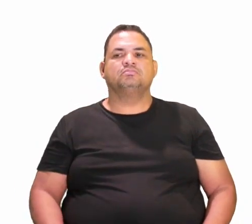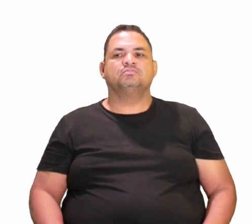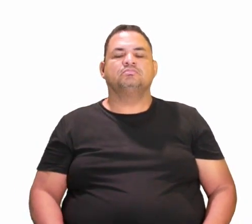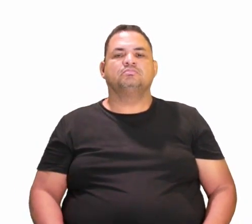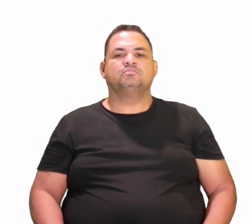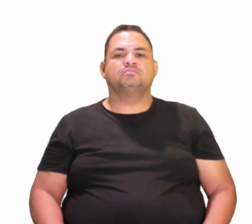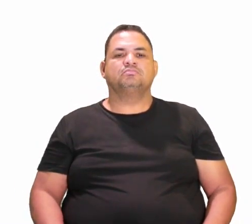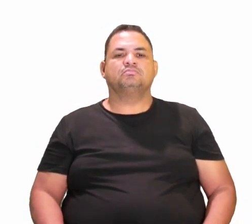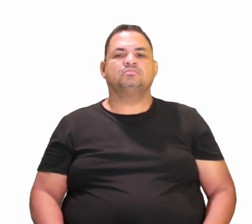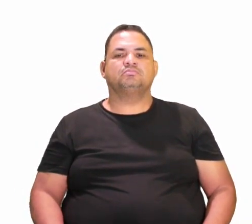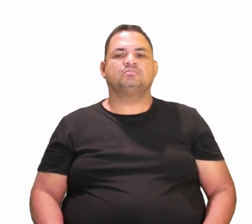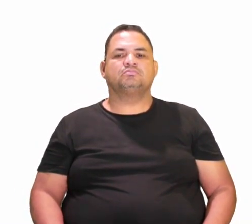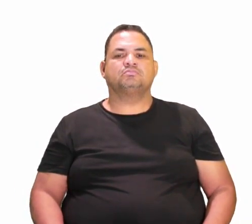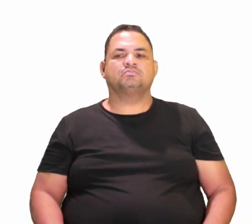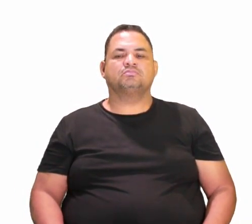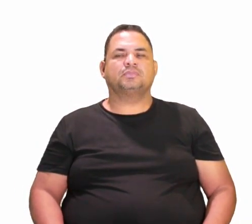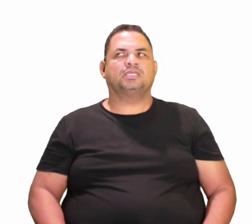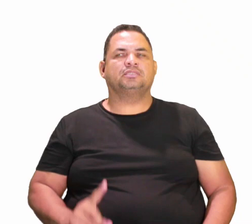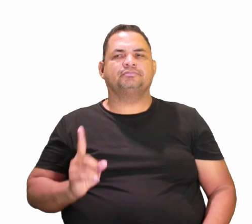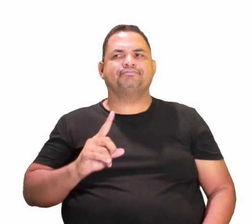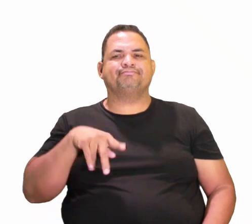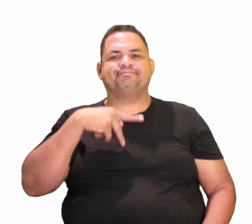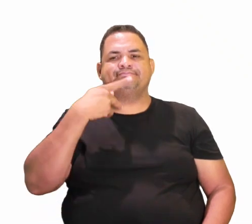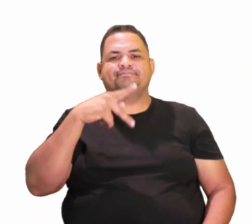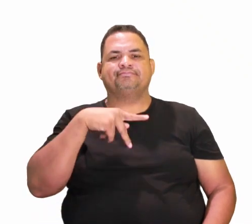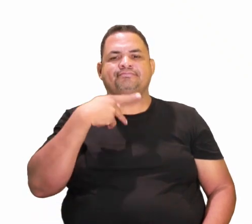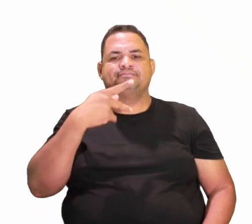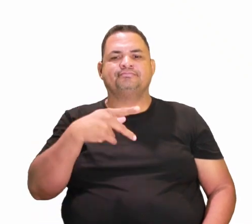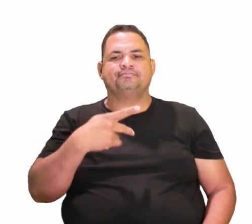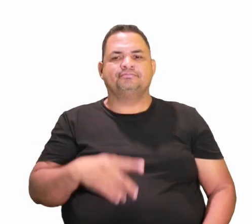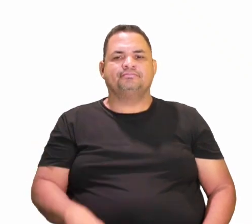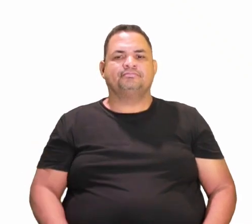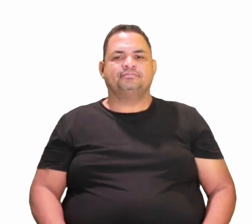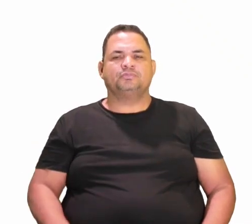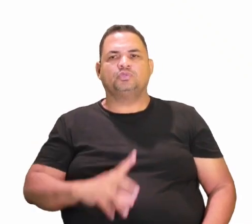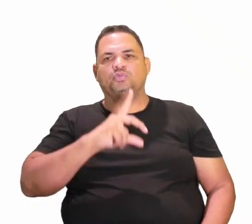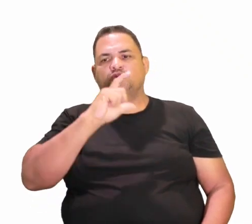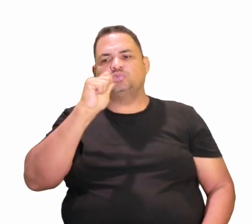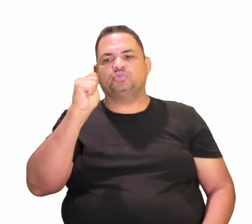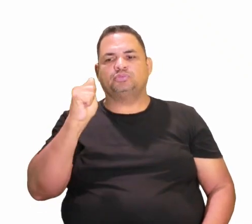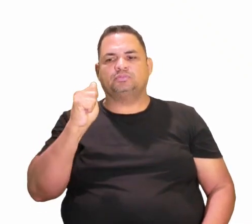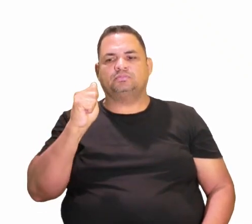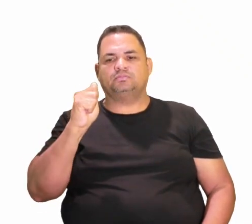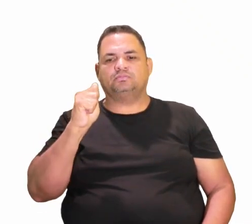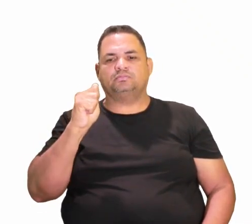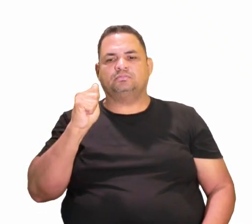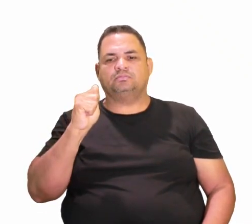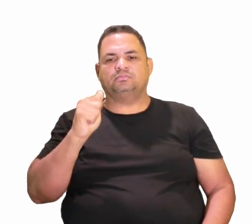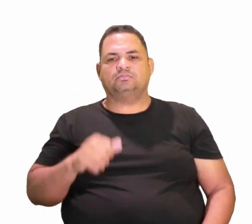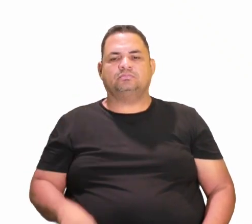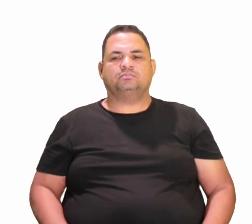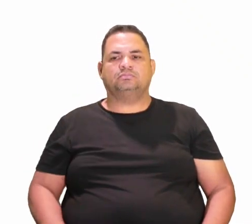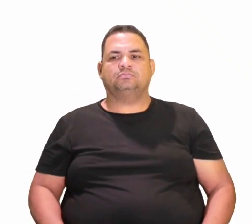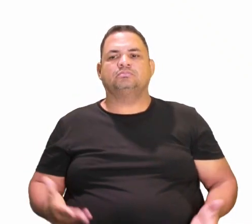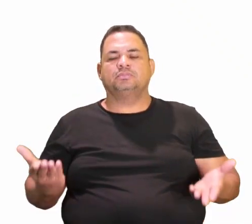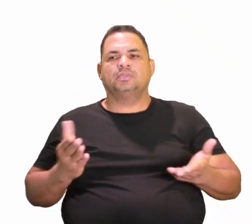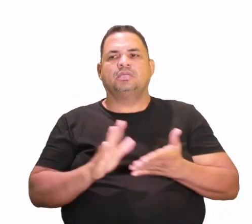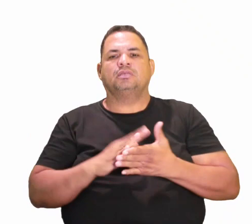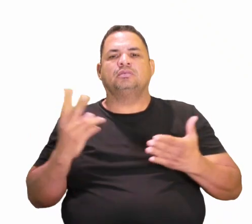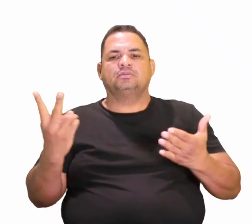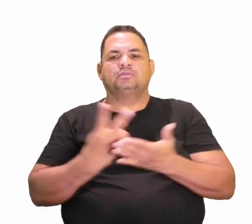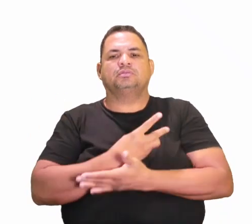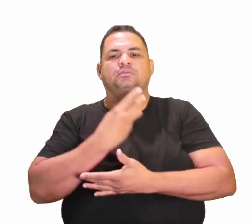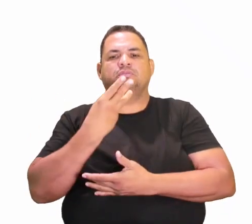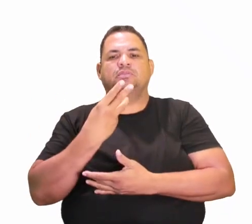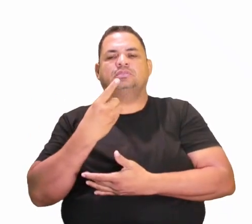E eu acho que eu não comentei, né, a data do Halloween. Halloween é comemorado dia 31